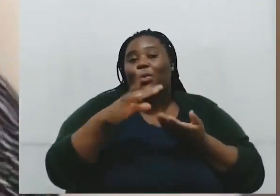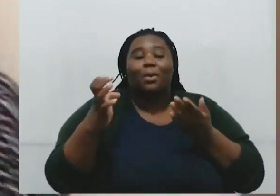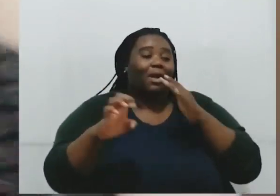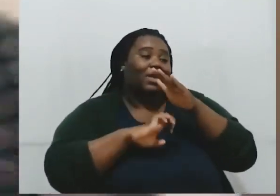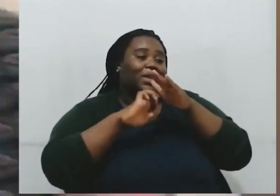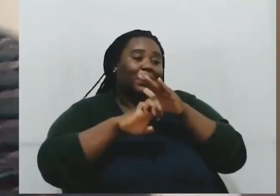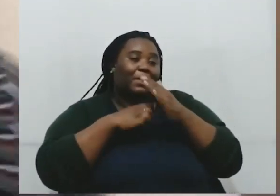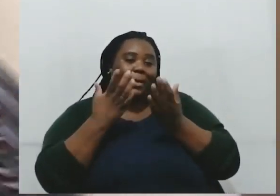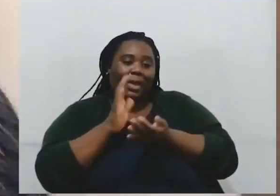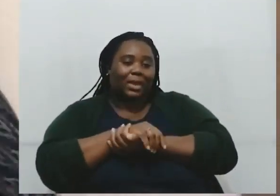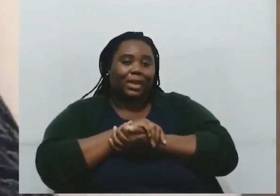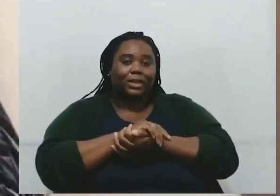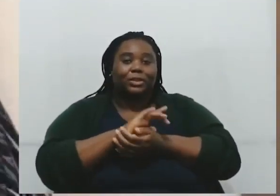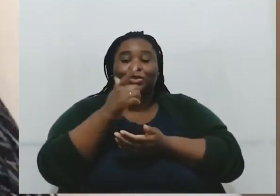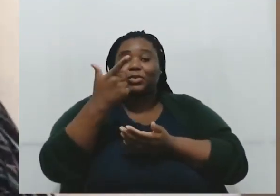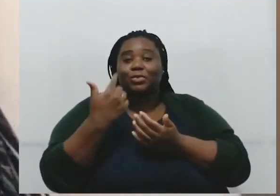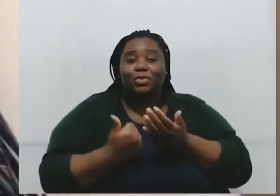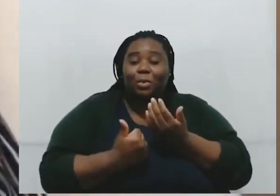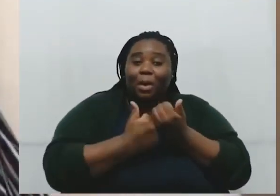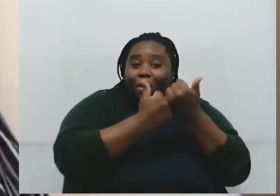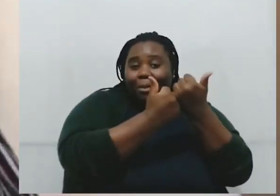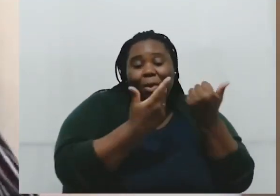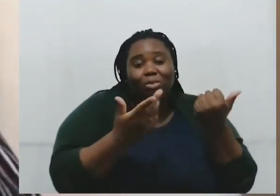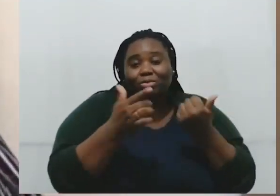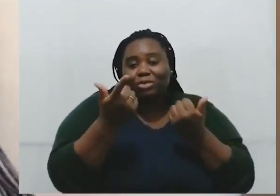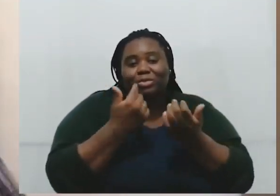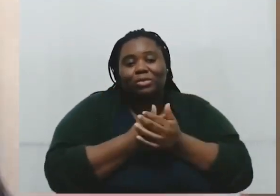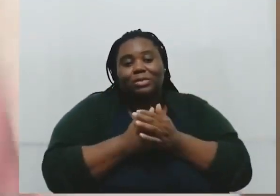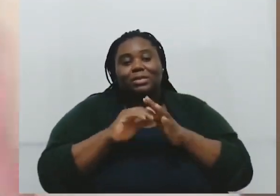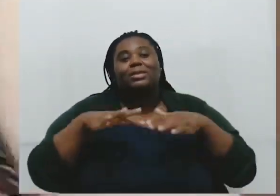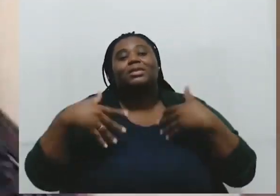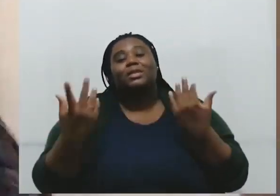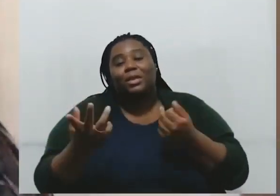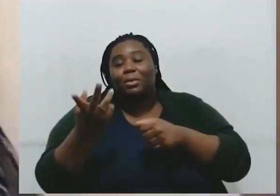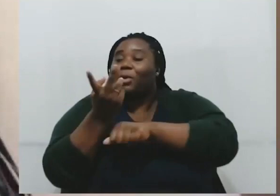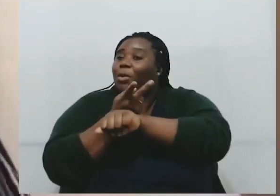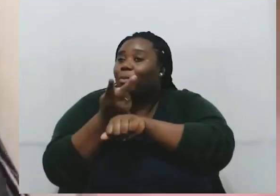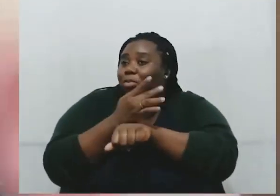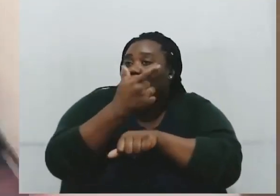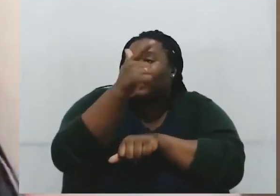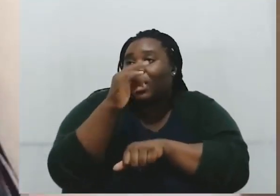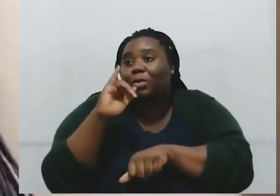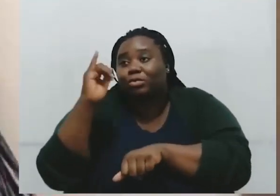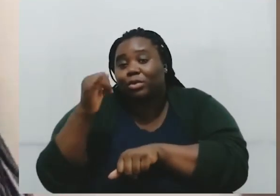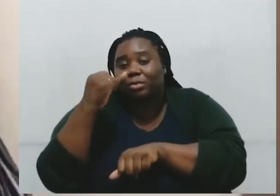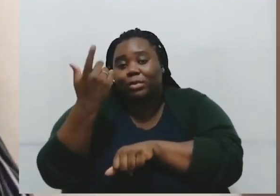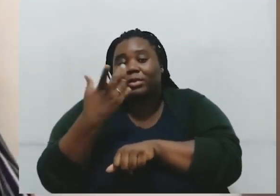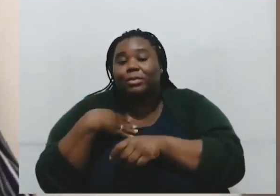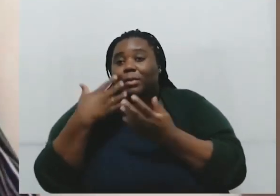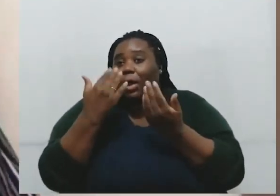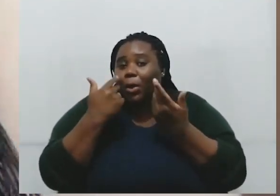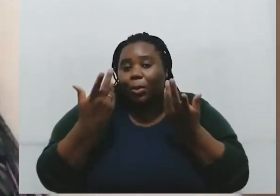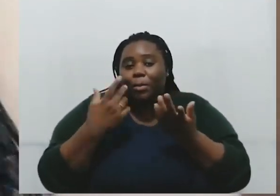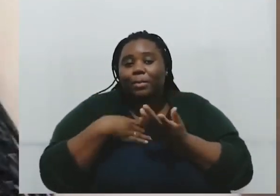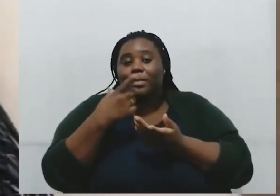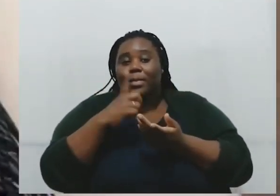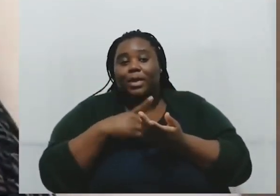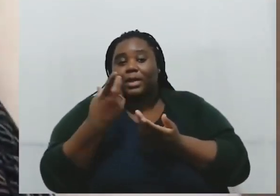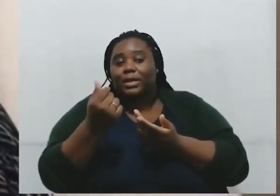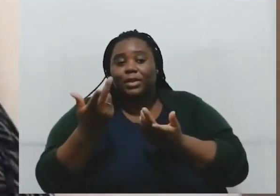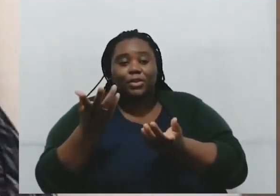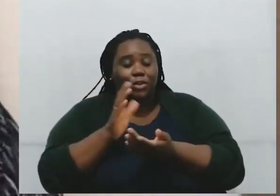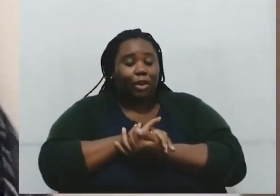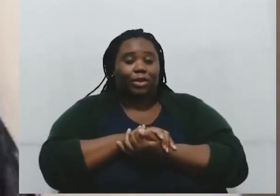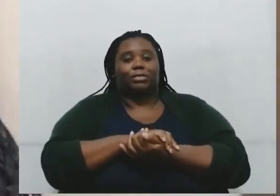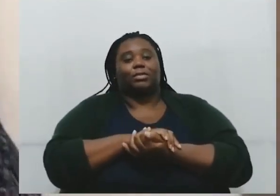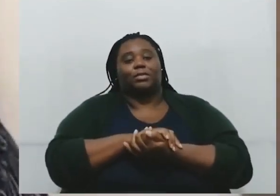alternativas para me sustentar, para ganhar dinheiro, e isso foi ficando de lado. A direção foi uma coisa que ficou totalmente de lado.